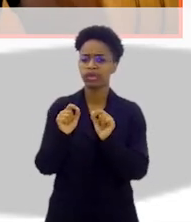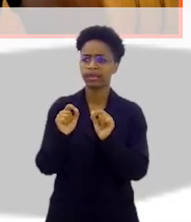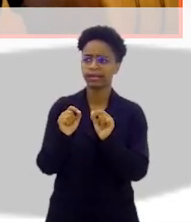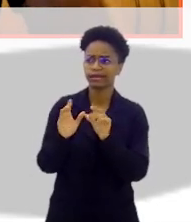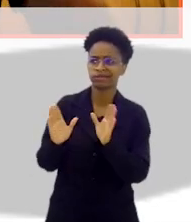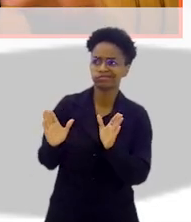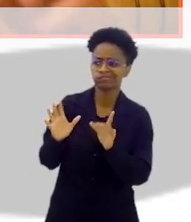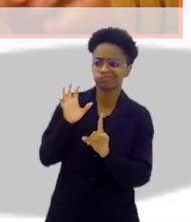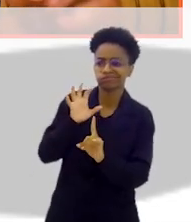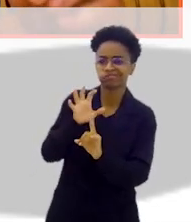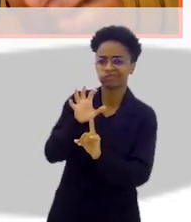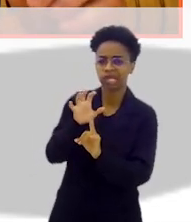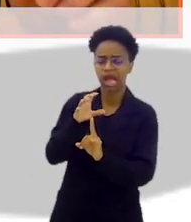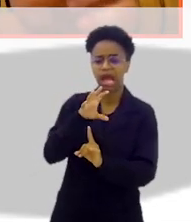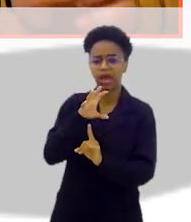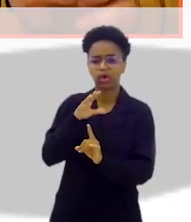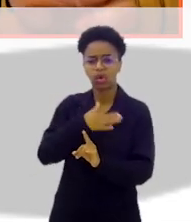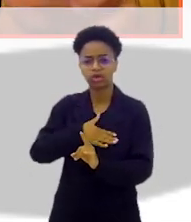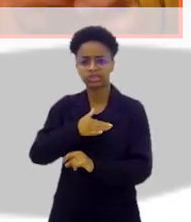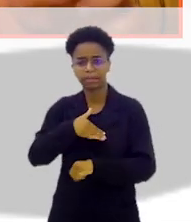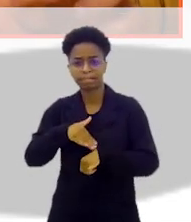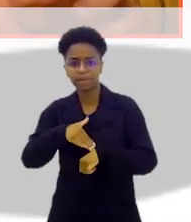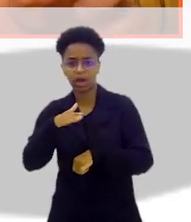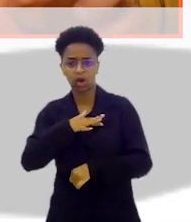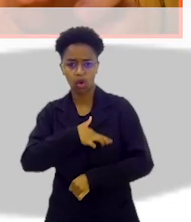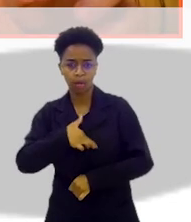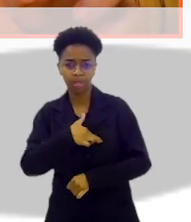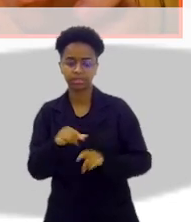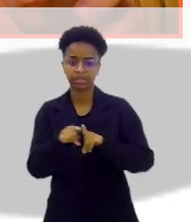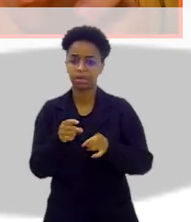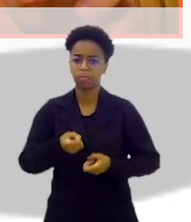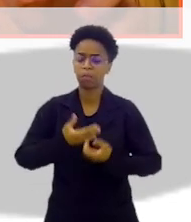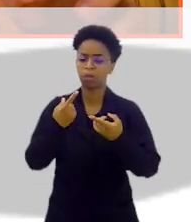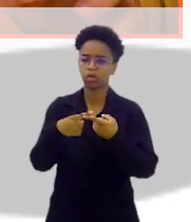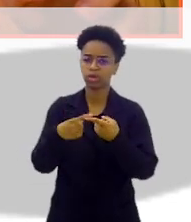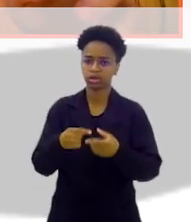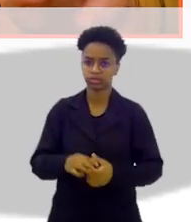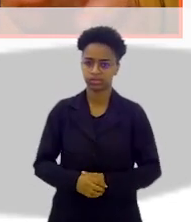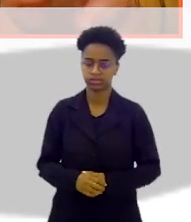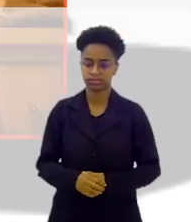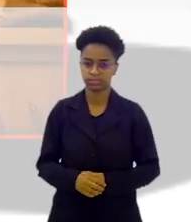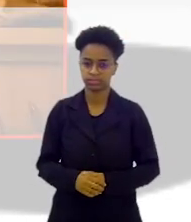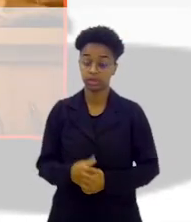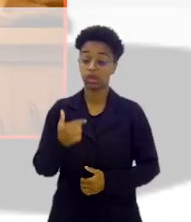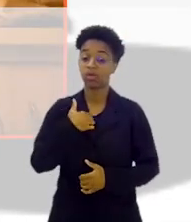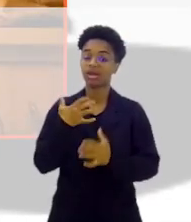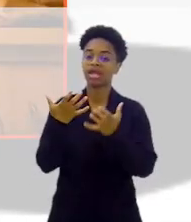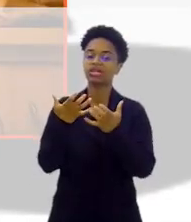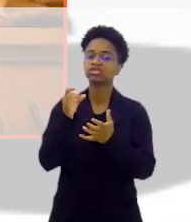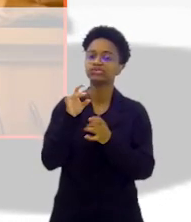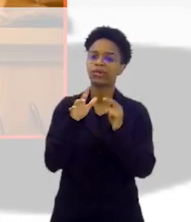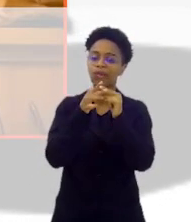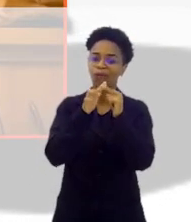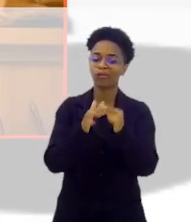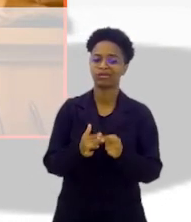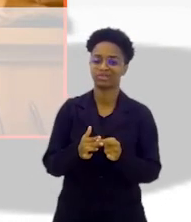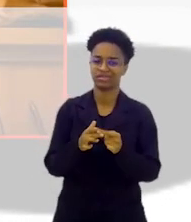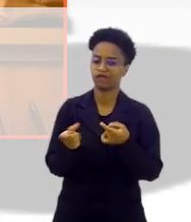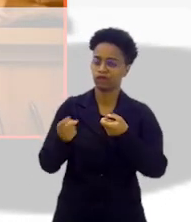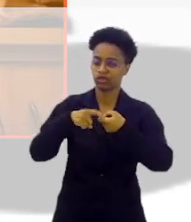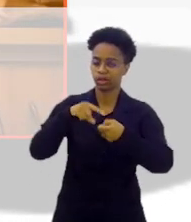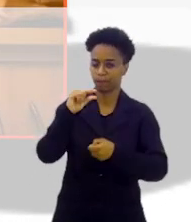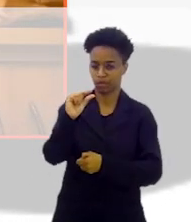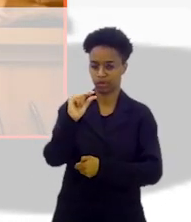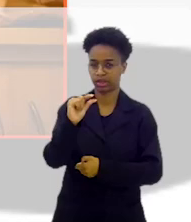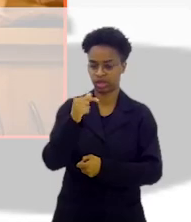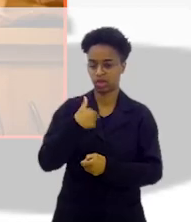te... essa paixão muito maior por romance e poesia, José? Eu gostaria só de